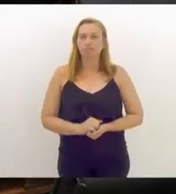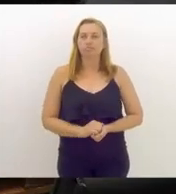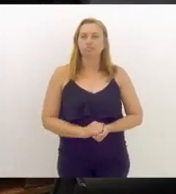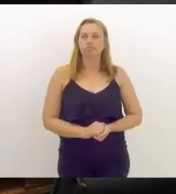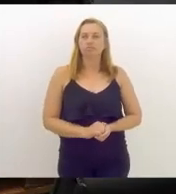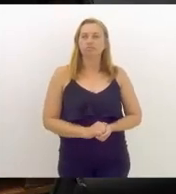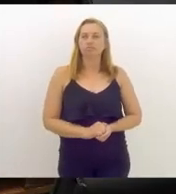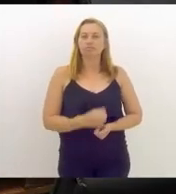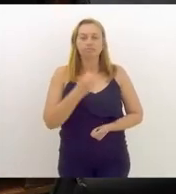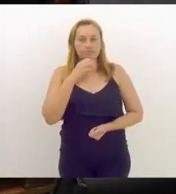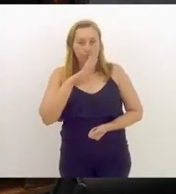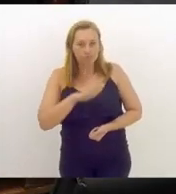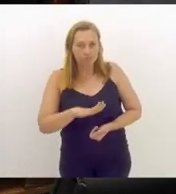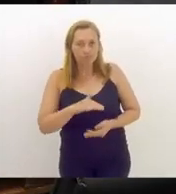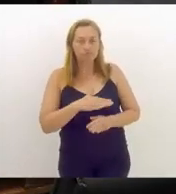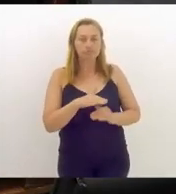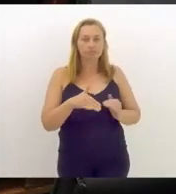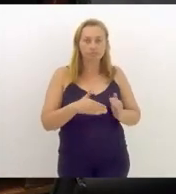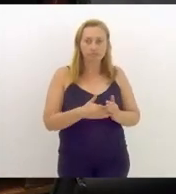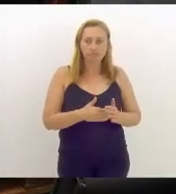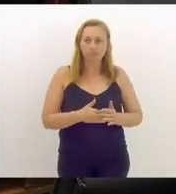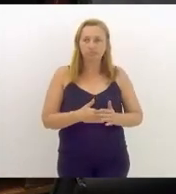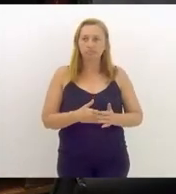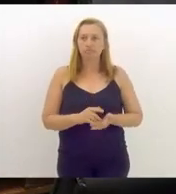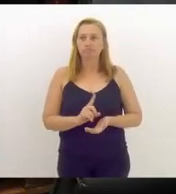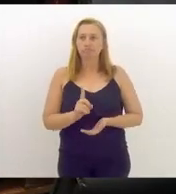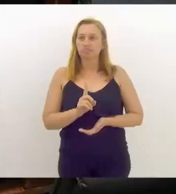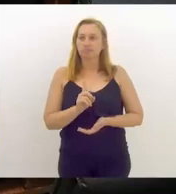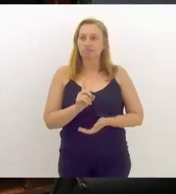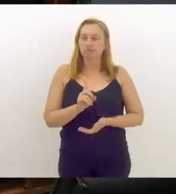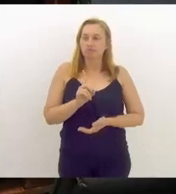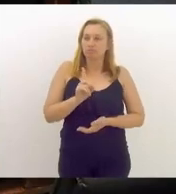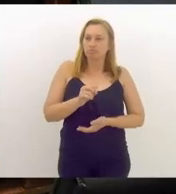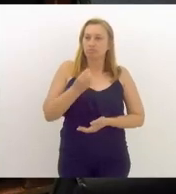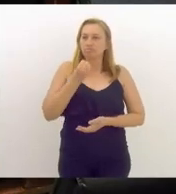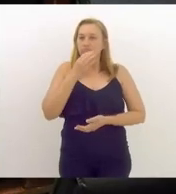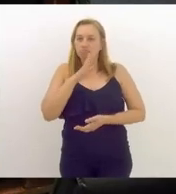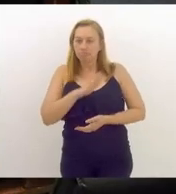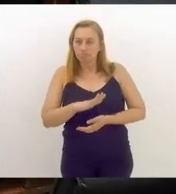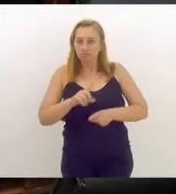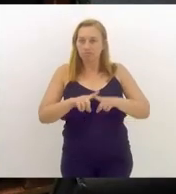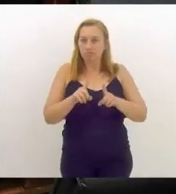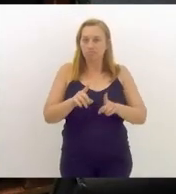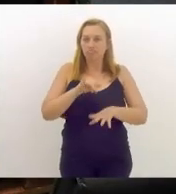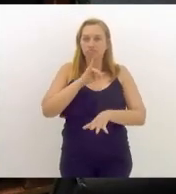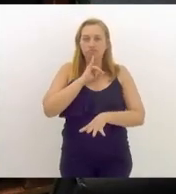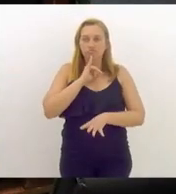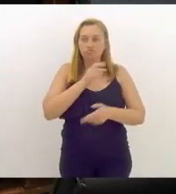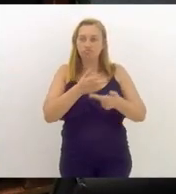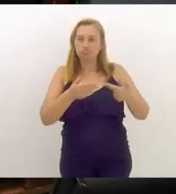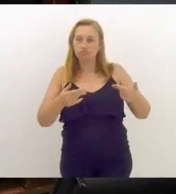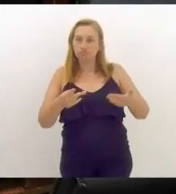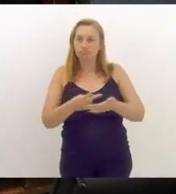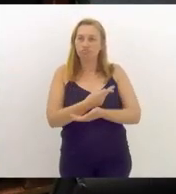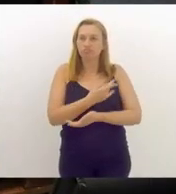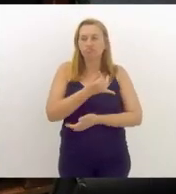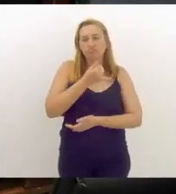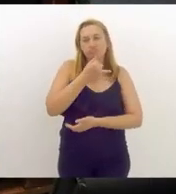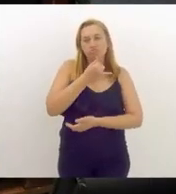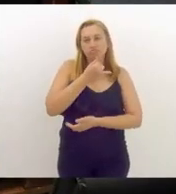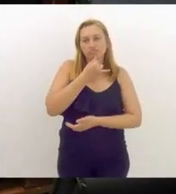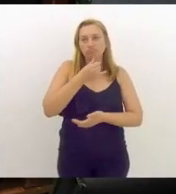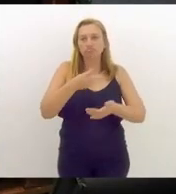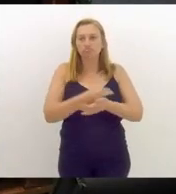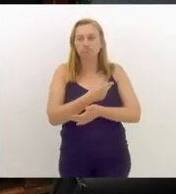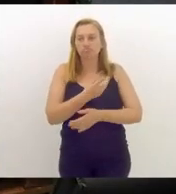não uma boa tarde a todos não é uma boa tarde vou dizer boa tarde que infelizmente os fatos vem acontecendo lamentável o que